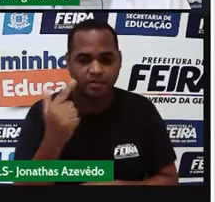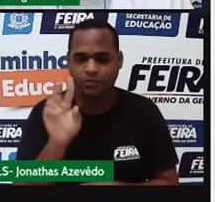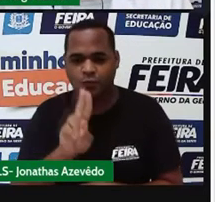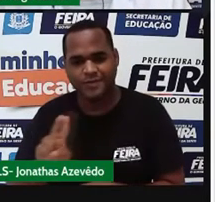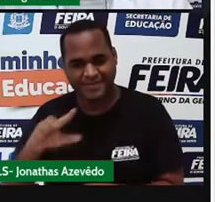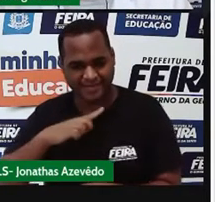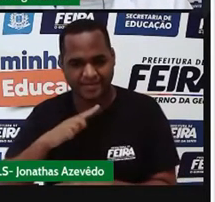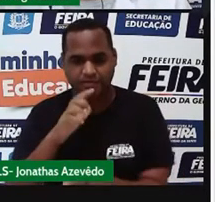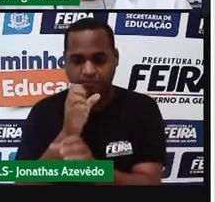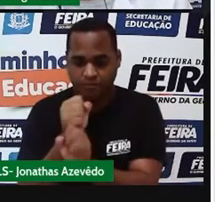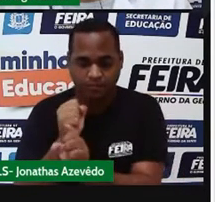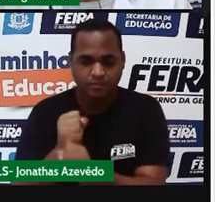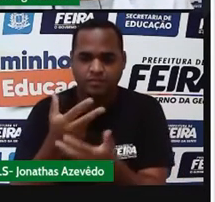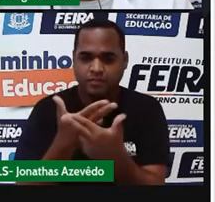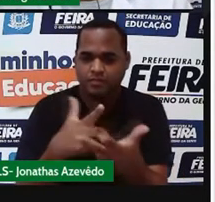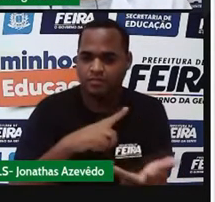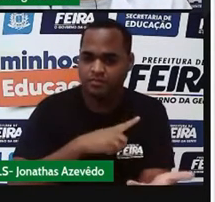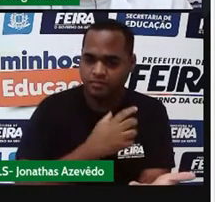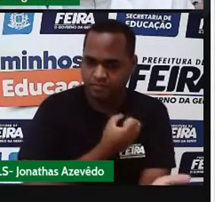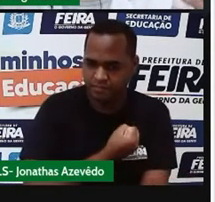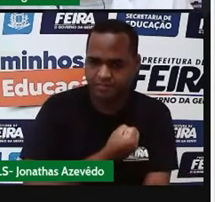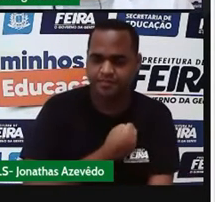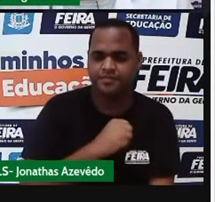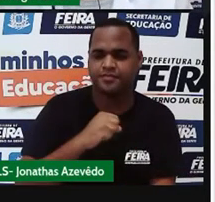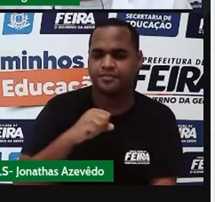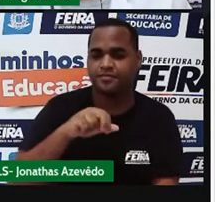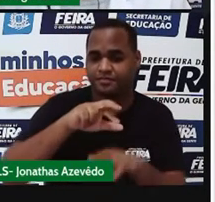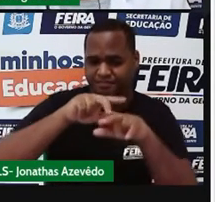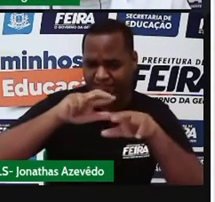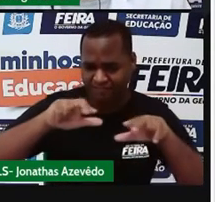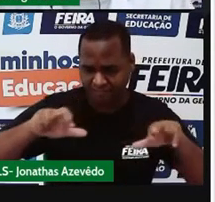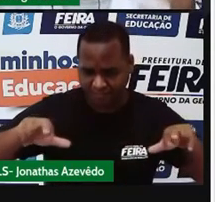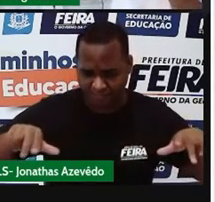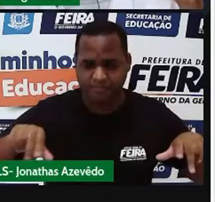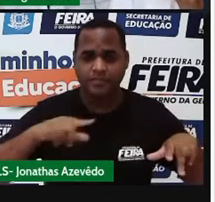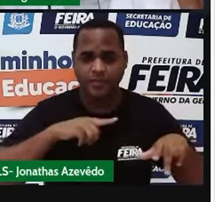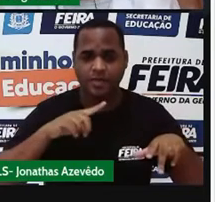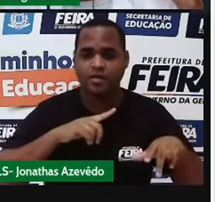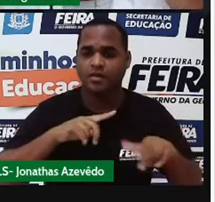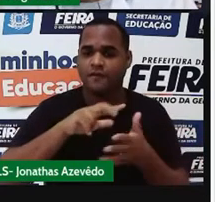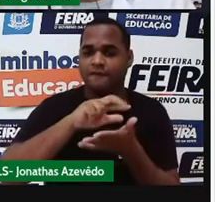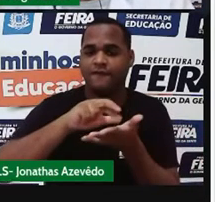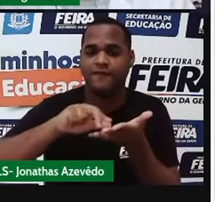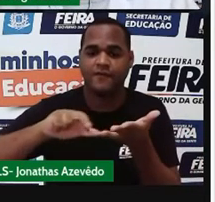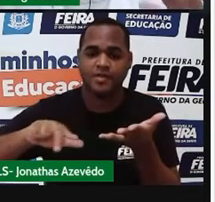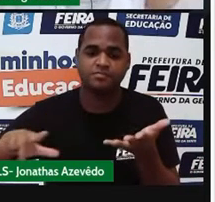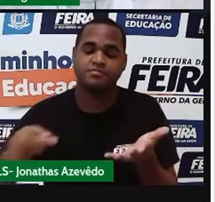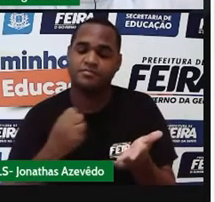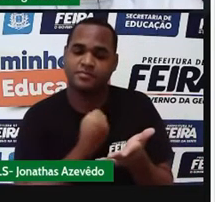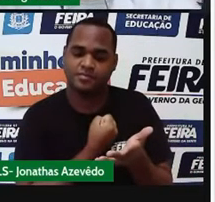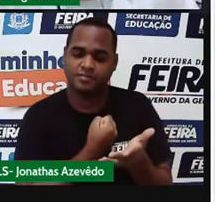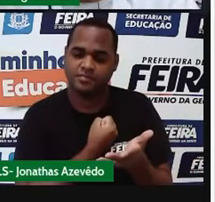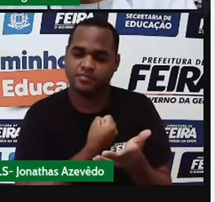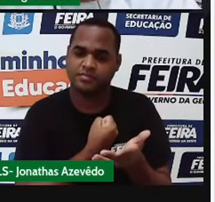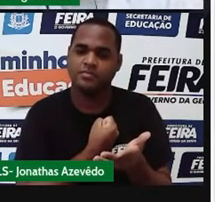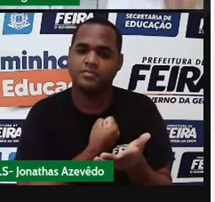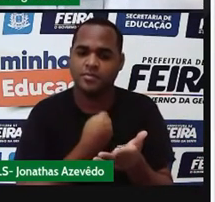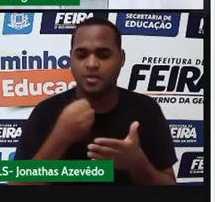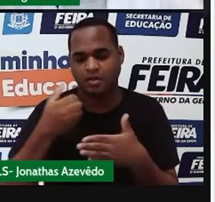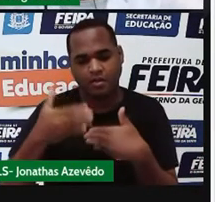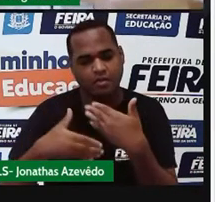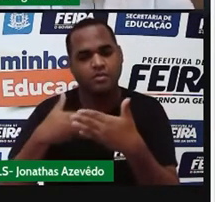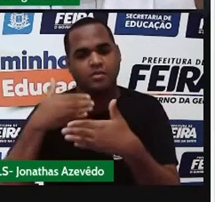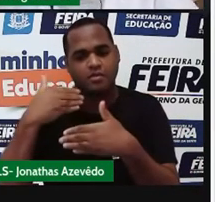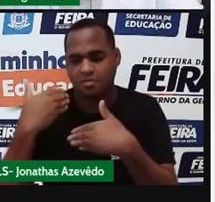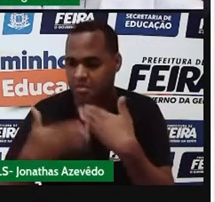que são chamados de números naturais existem infinitos né Sempre que a gente diz um tem outro que vem